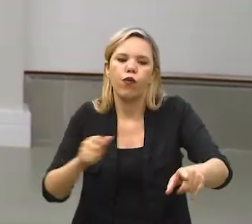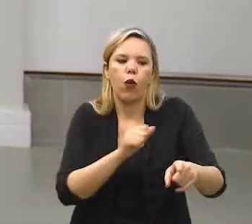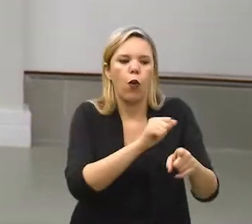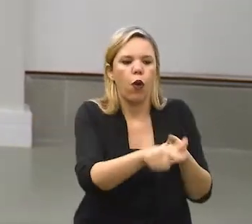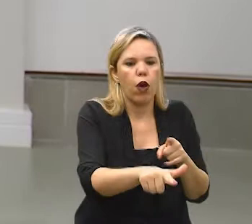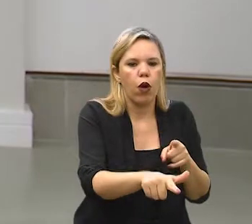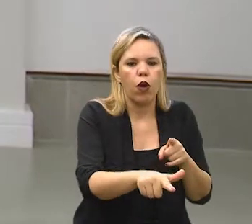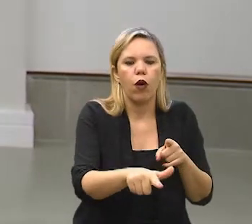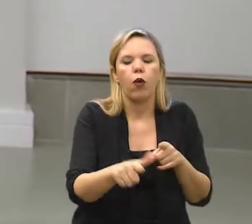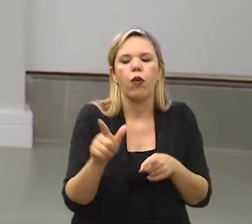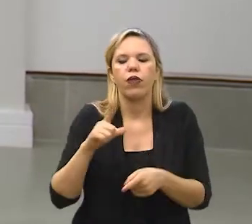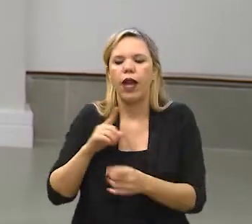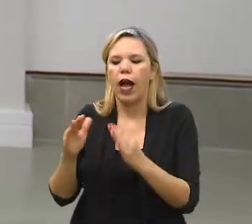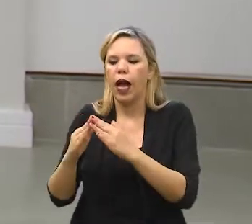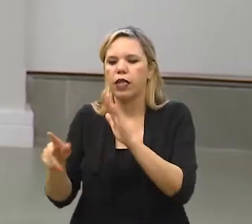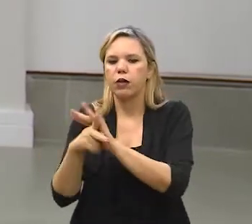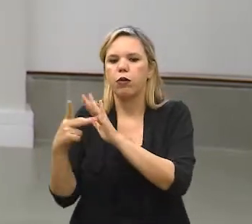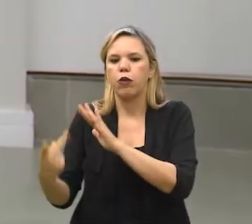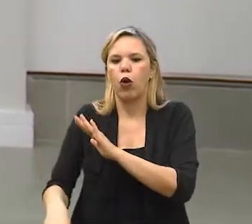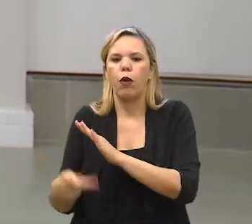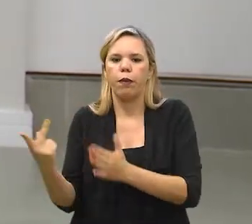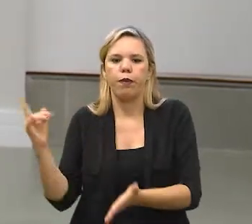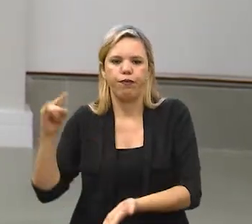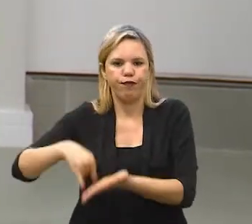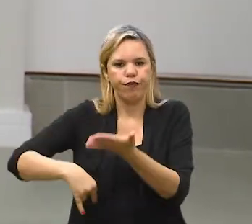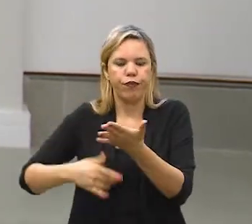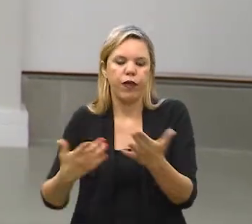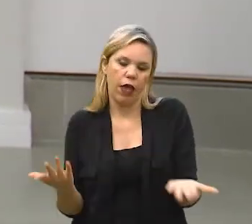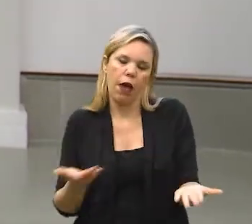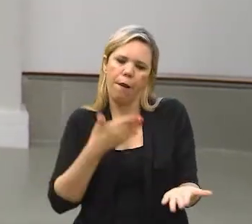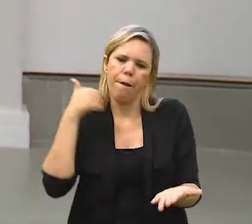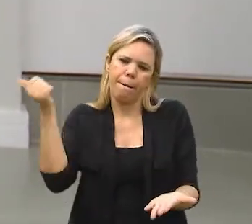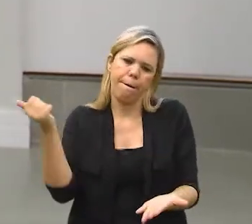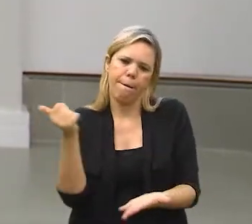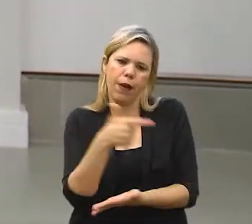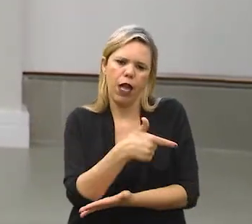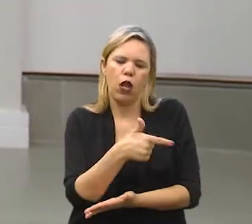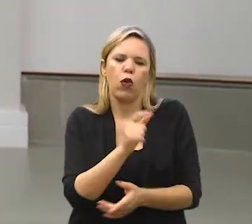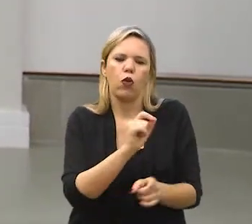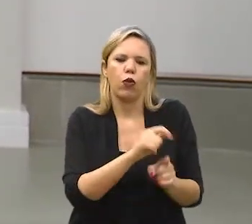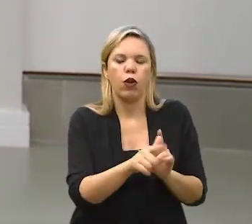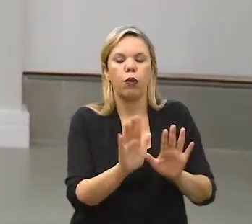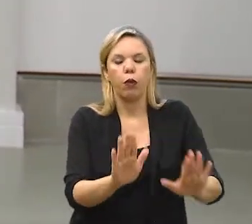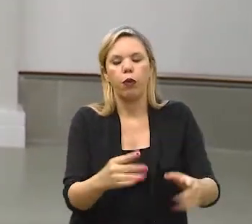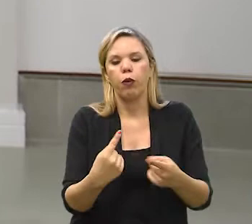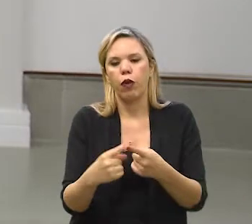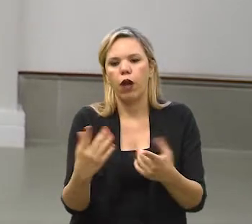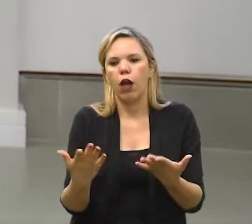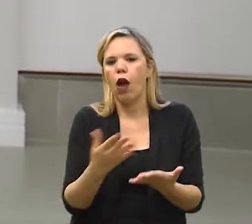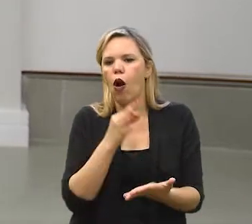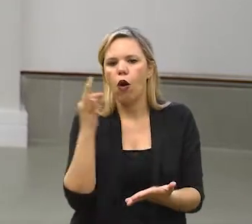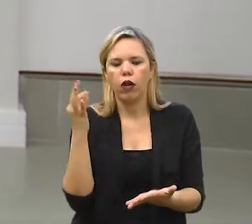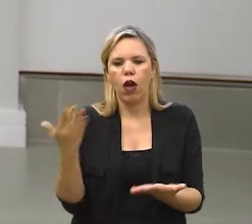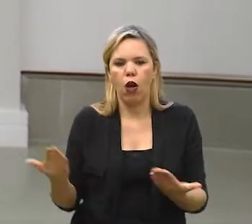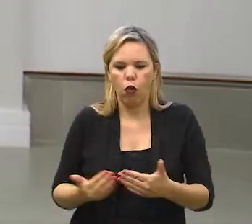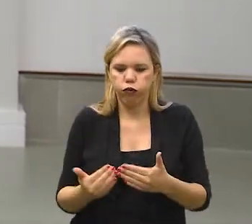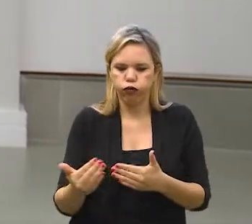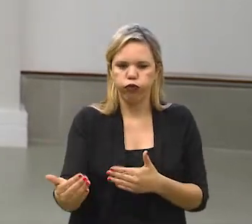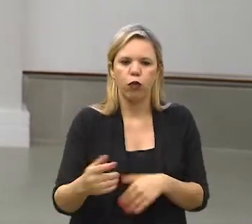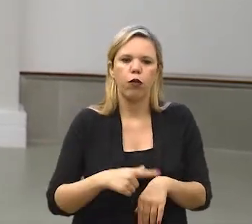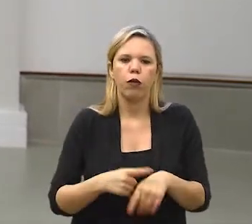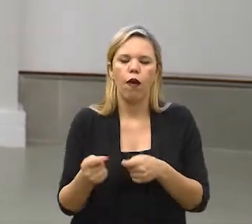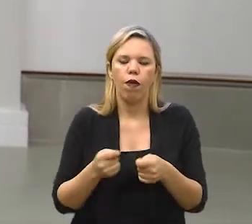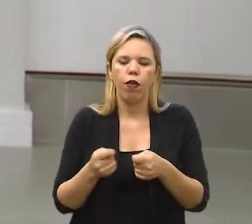aluguel para a casa própria? Se tornou bastante vantajoso o financiamento imobiliário no atual